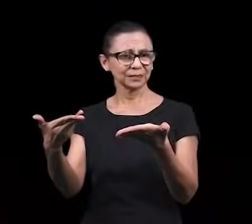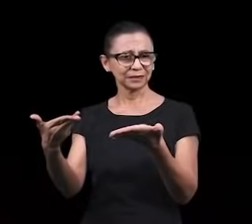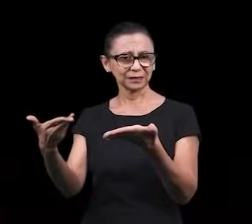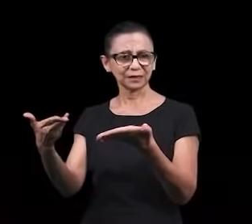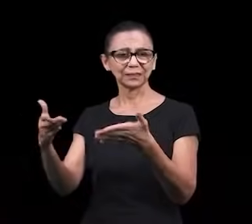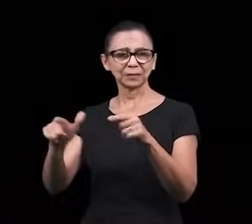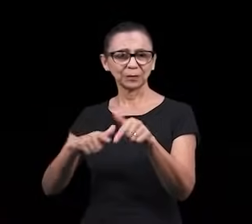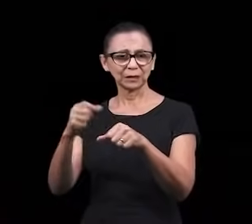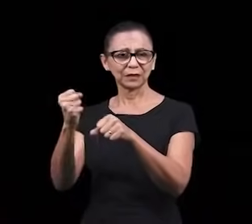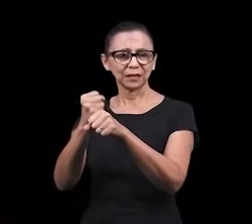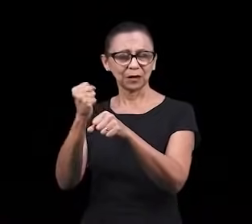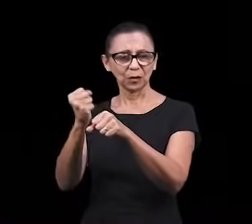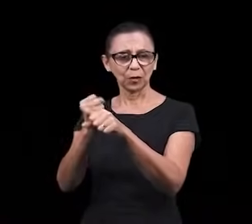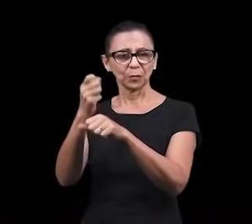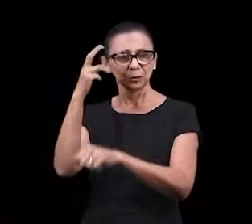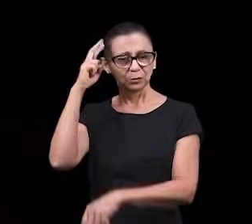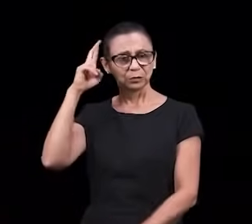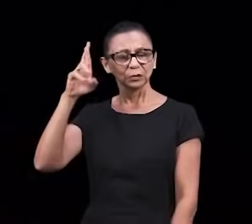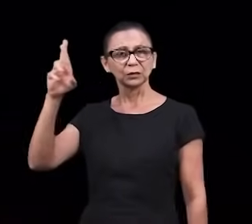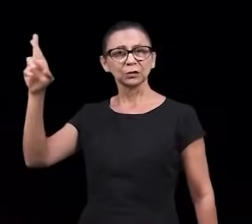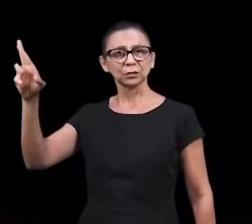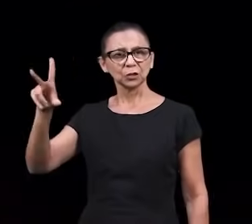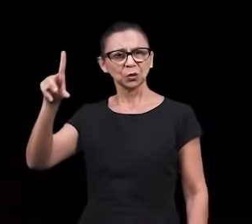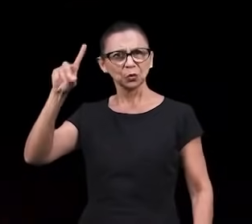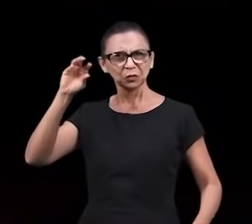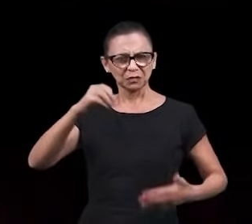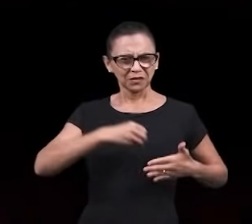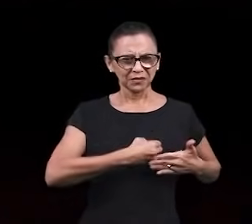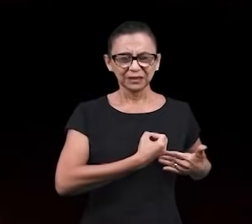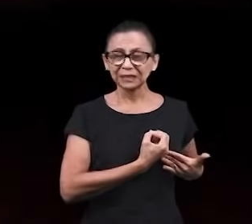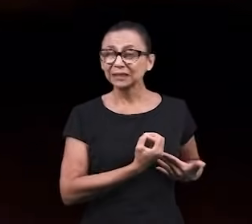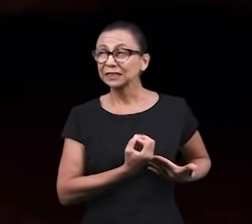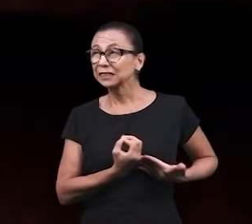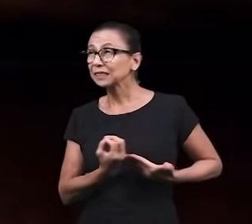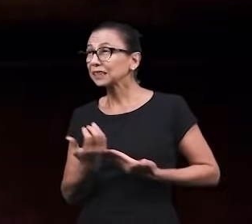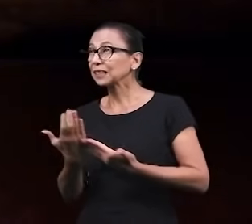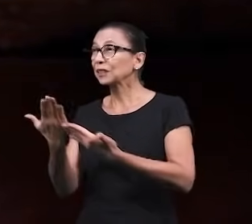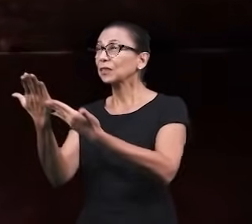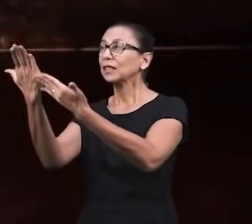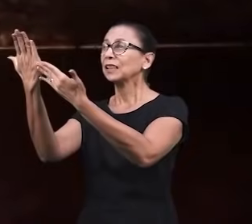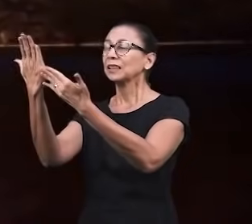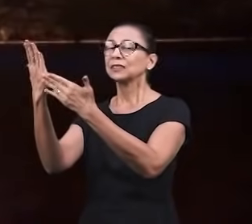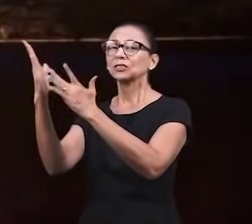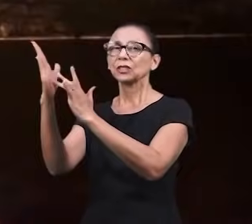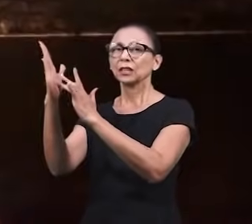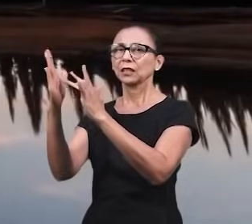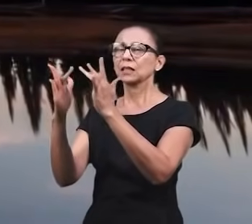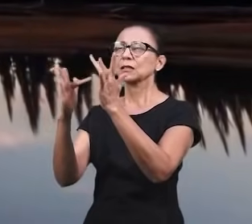Thank you.